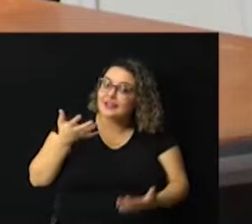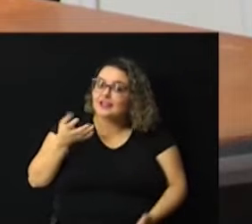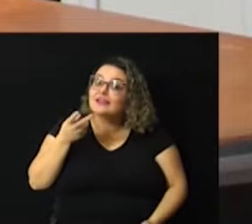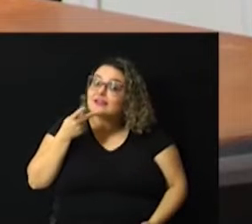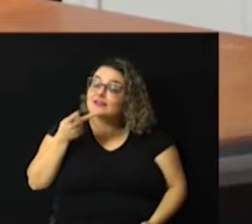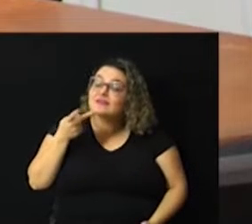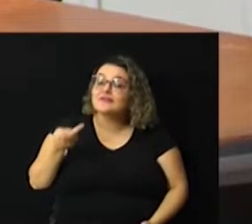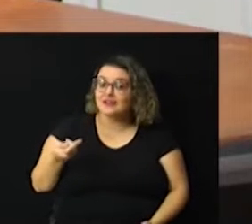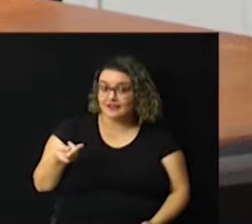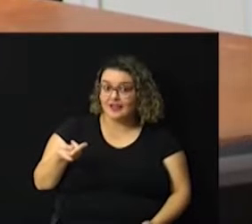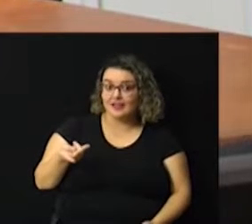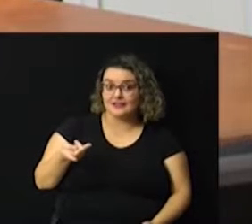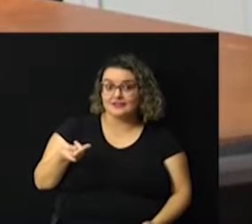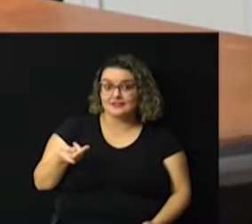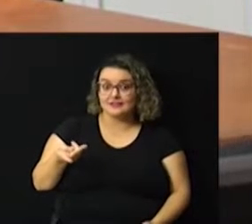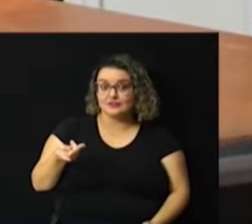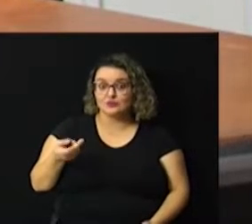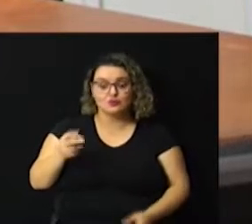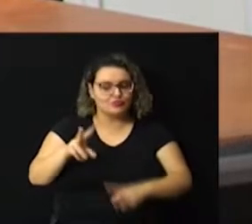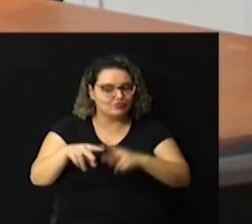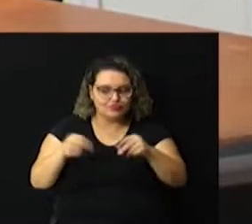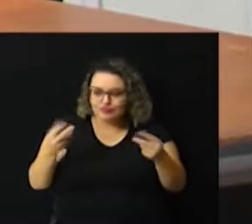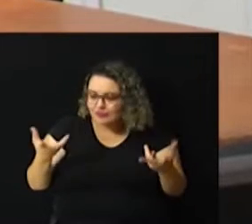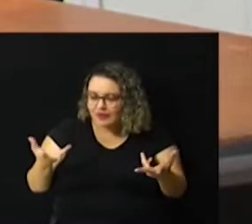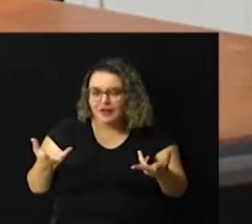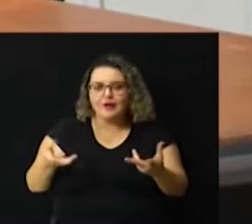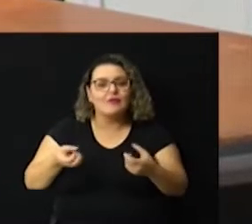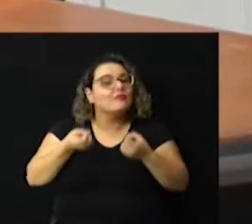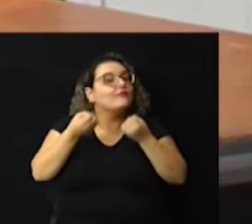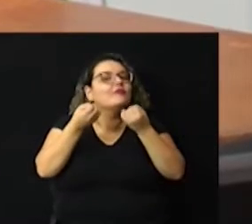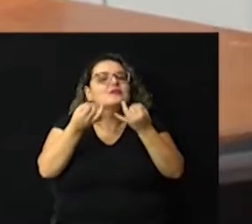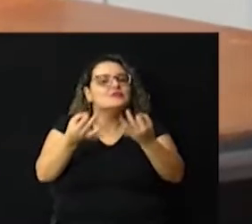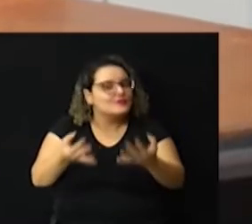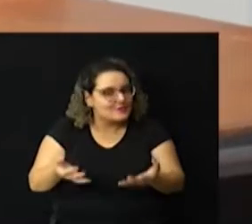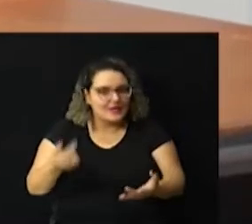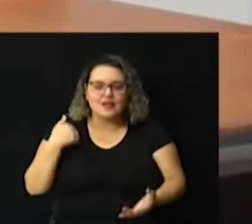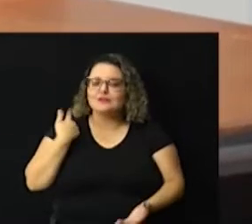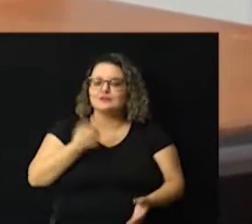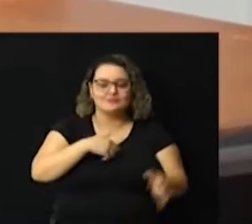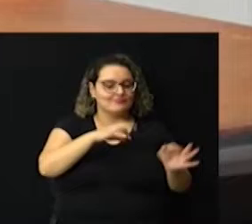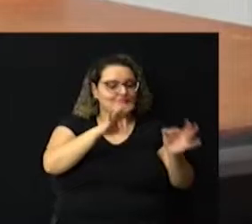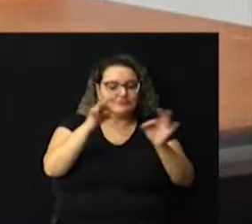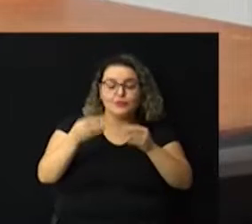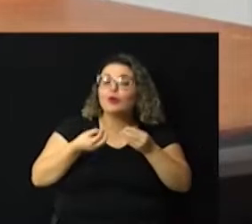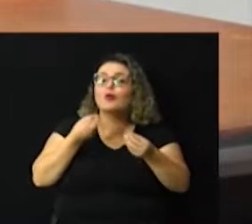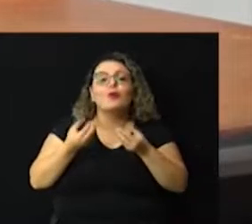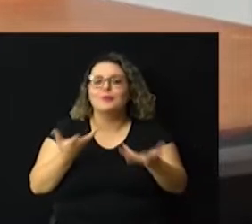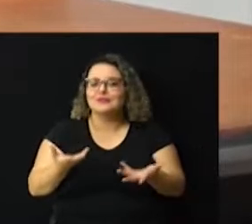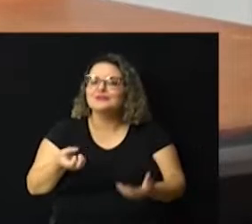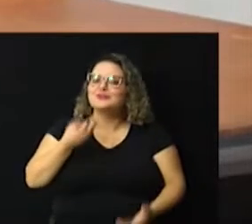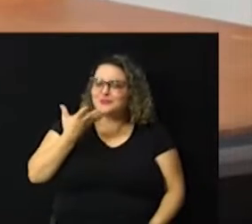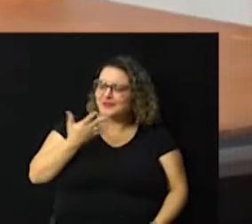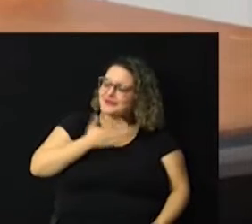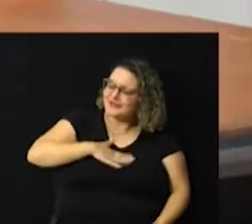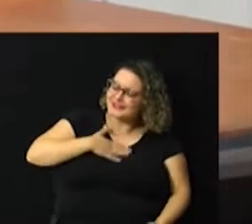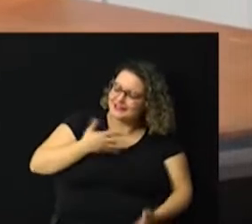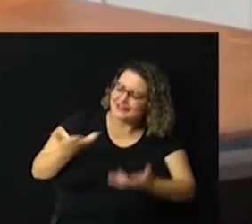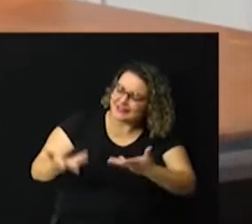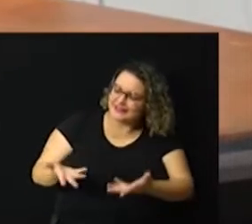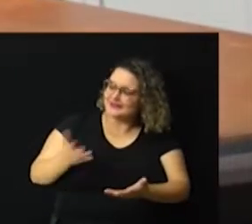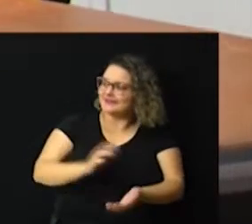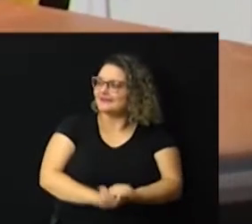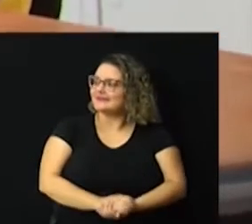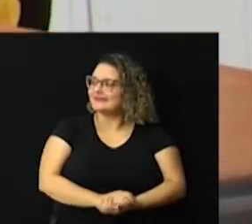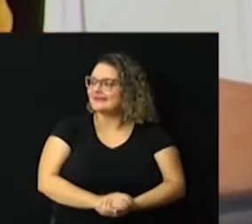você falasse a respeito deste prêmio, contasse para o pessoal que está assistindo a gente como que funciona. Tudo bem? Prazer em tê-la aqui